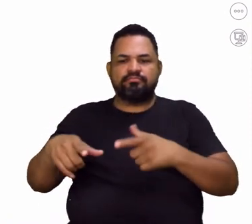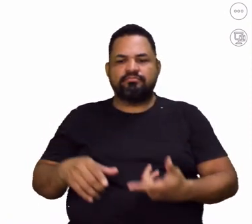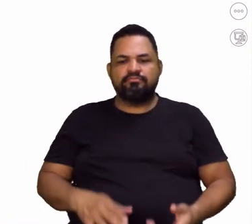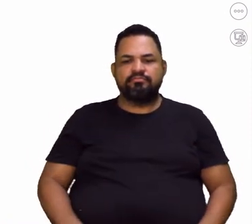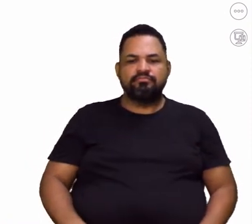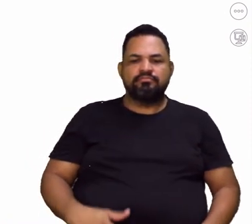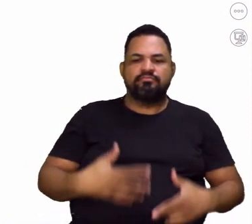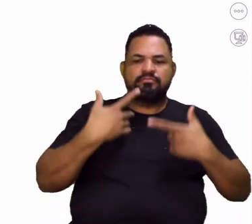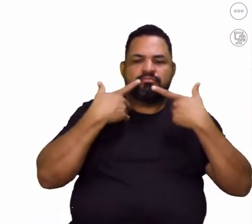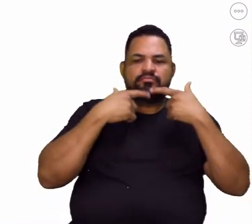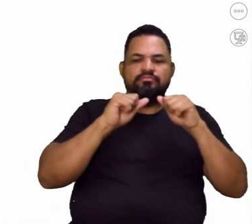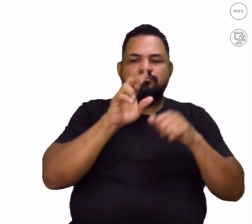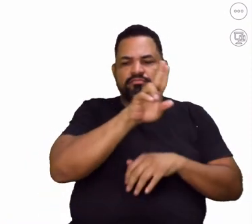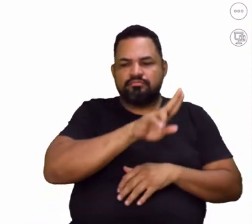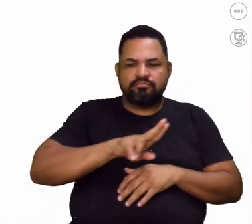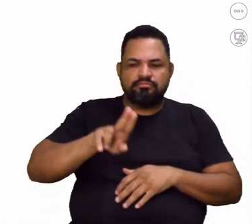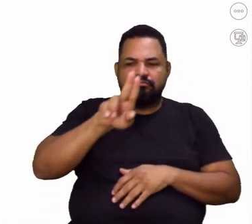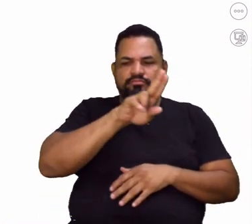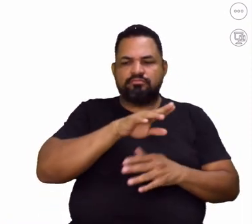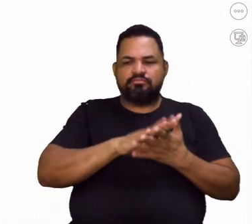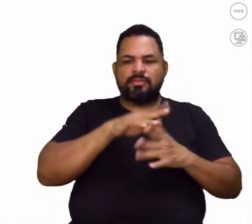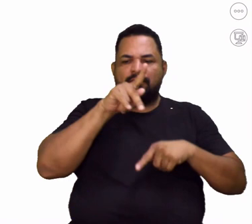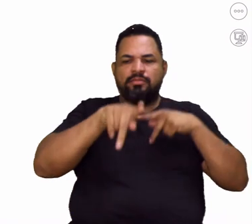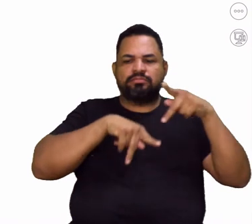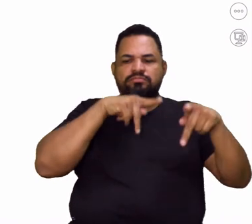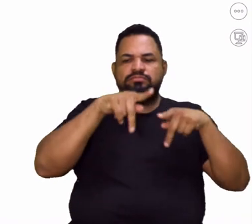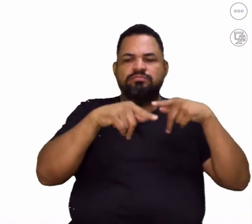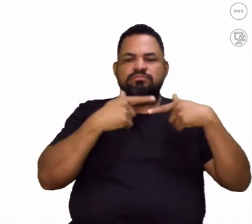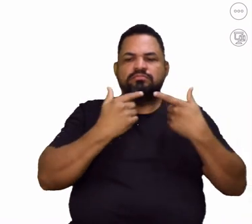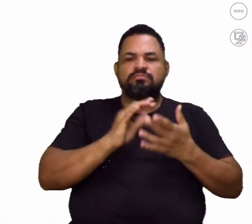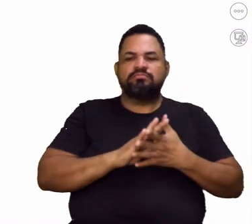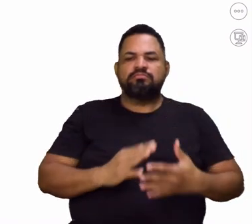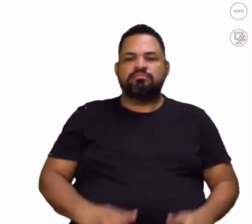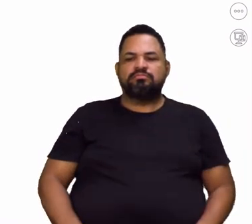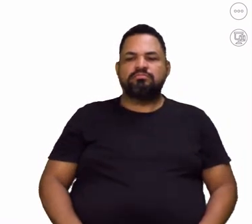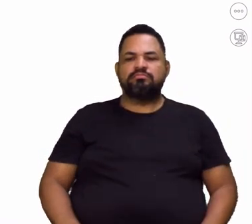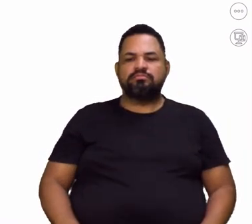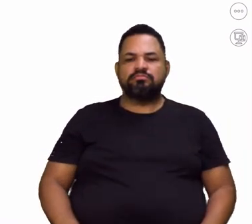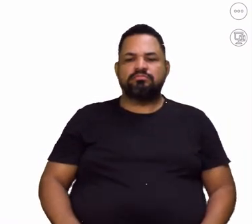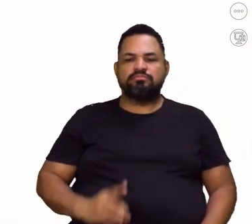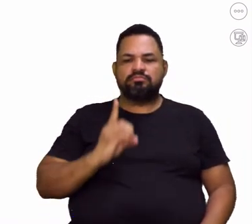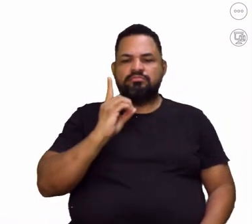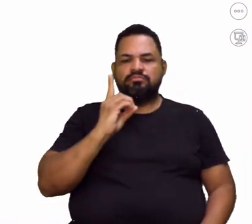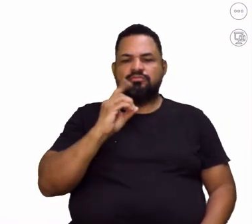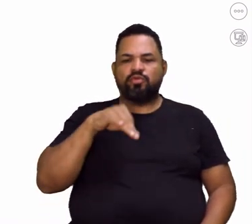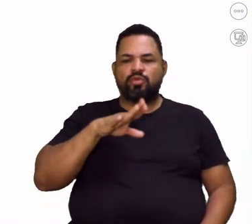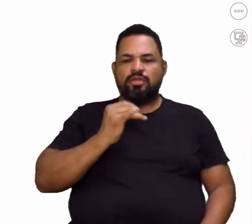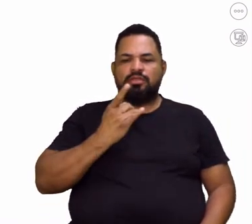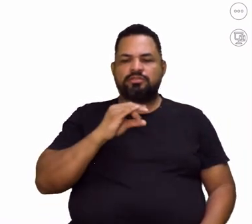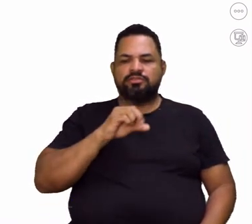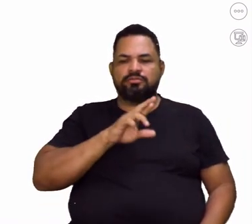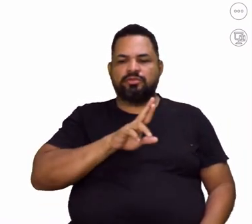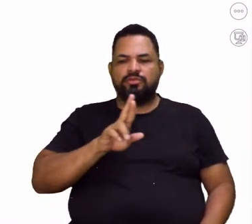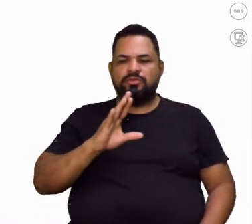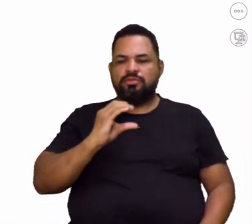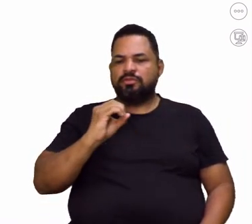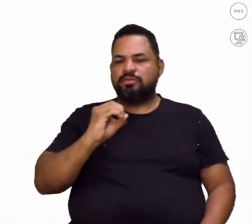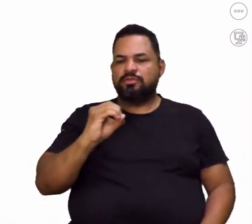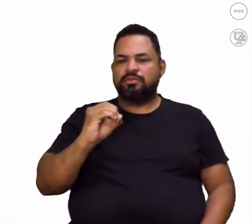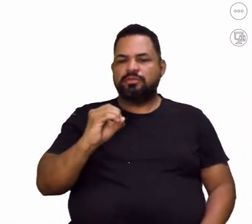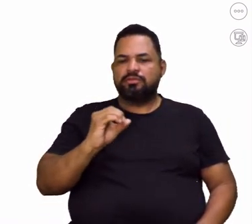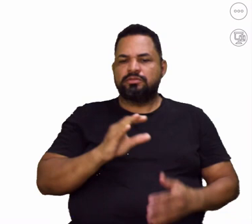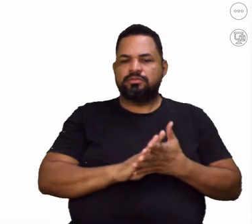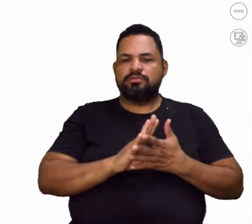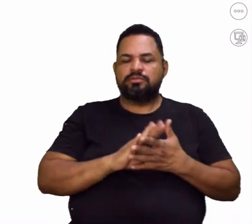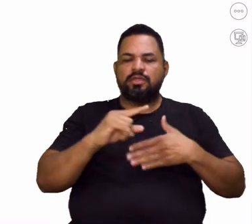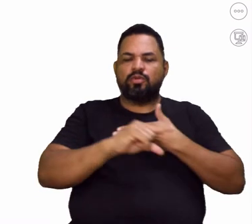uma linguagem, fazendo uso de uma linguagem popular, ó, Dom Casmurro é de quem? De Machado de